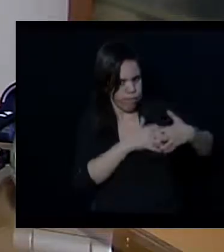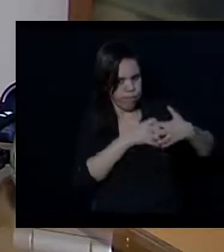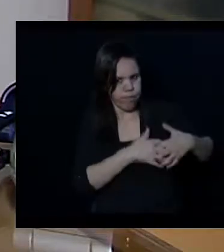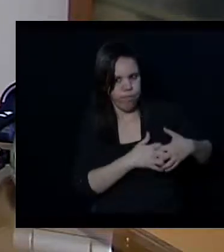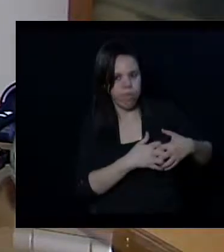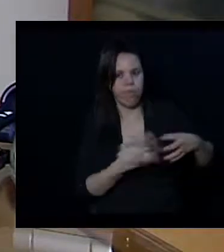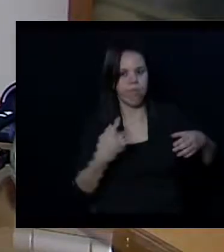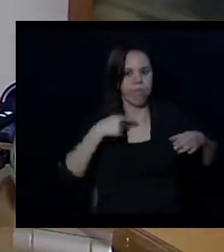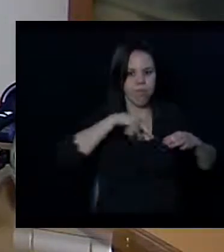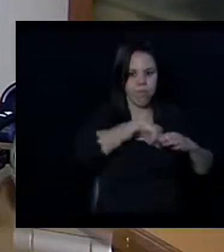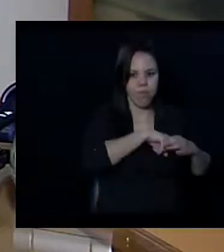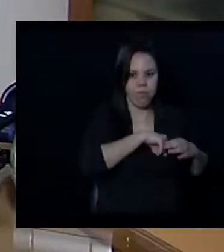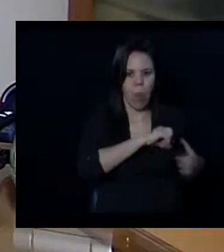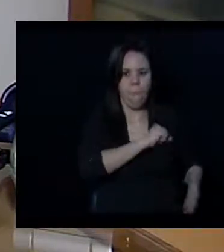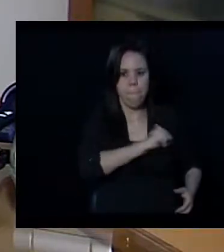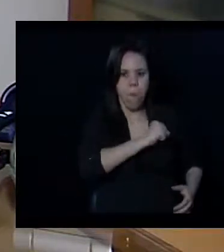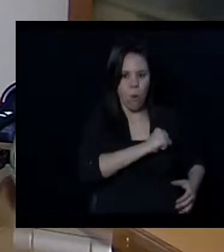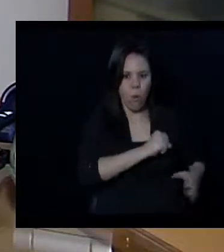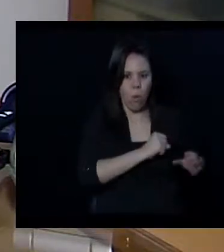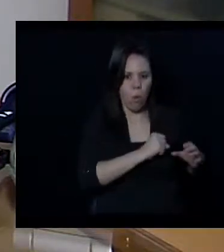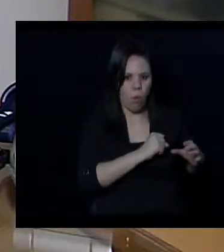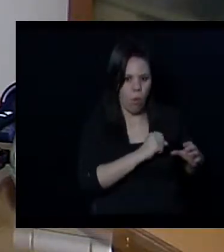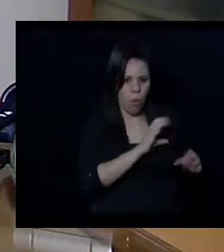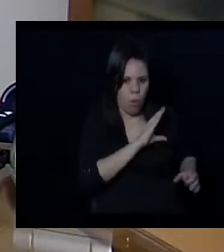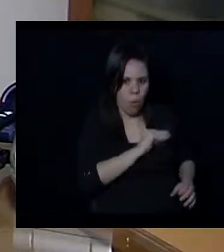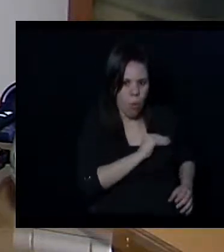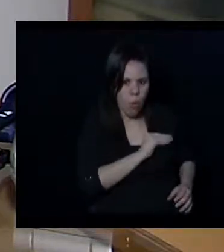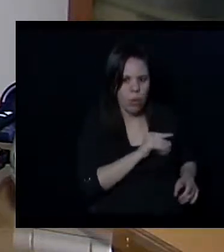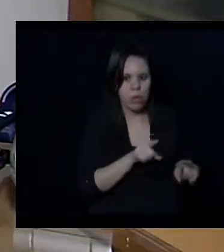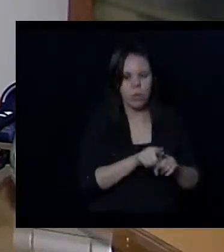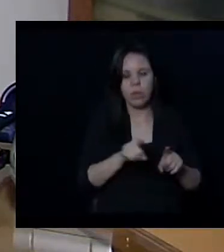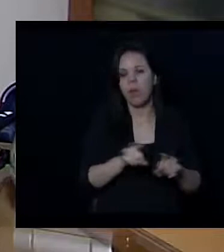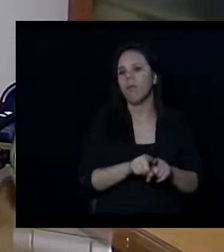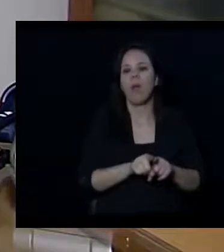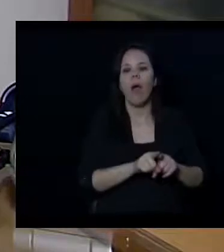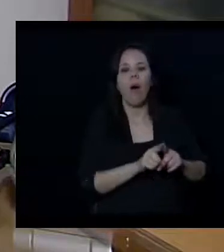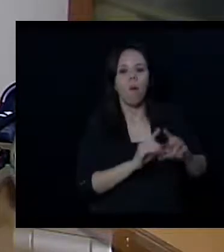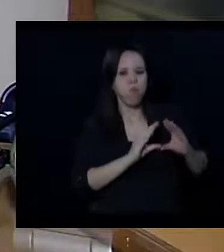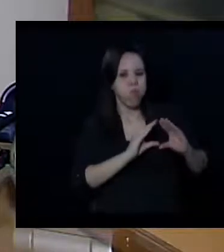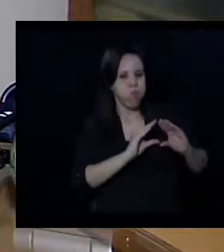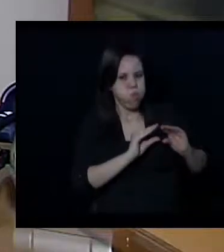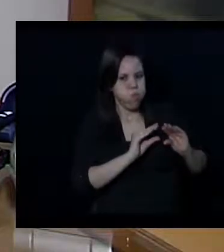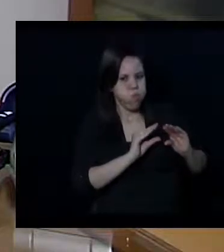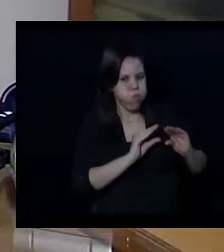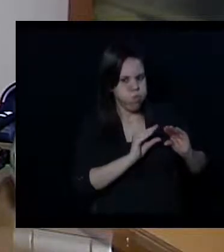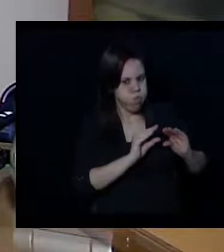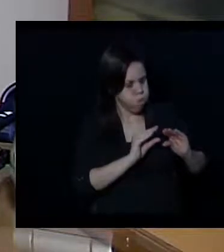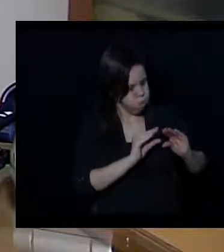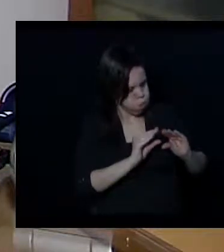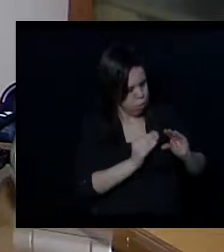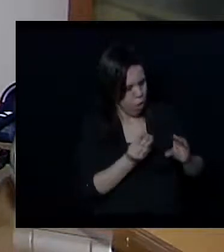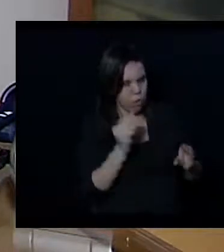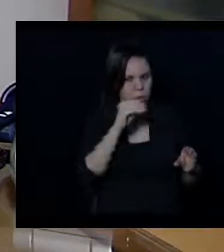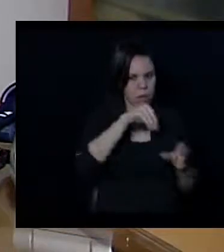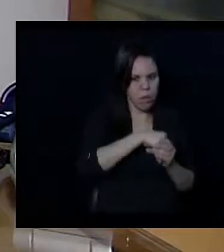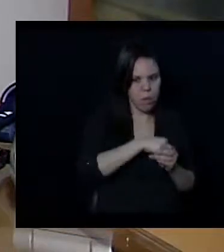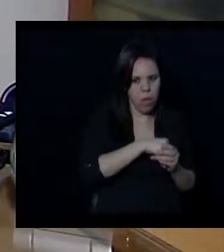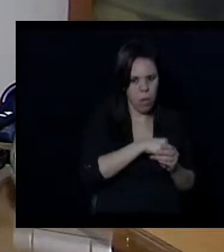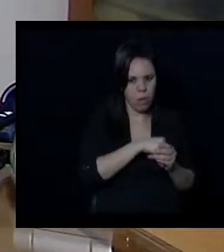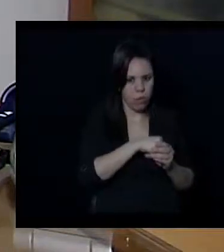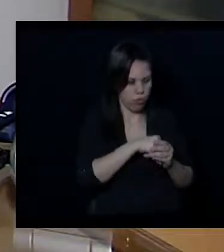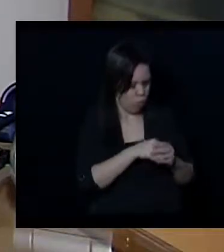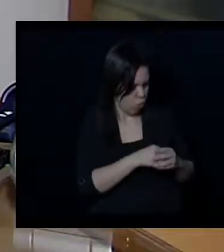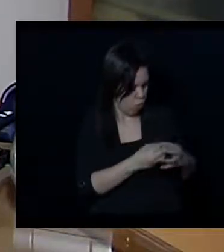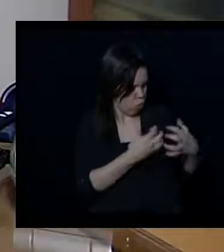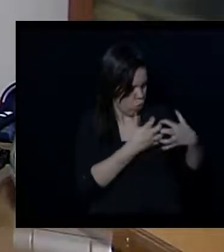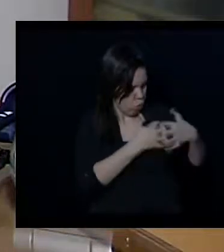que leva ao infarto. Mas nós temos as doenças do músculo e uma grande preocupação, por exemplo, hoje é que o diabetes, além